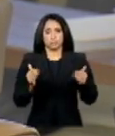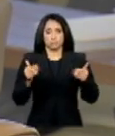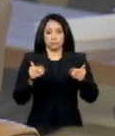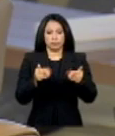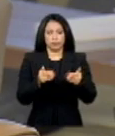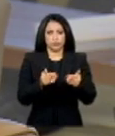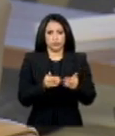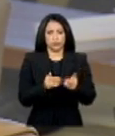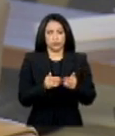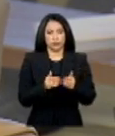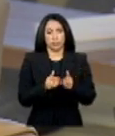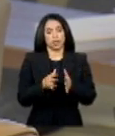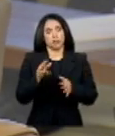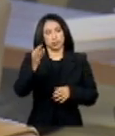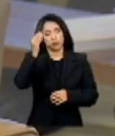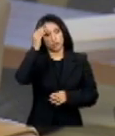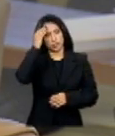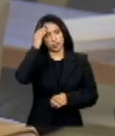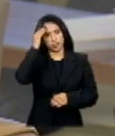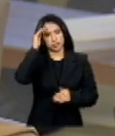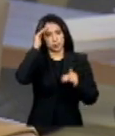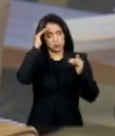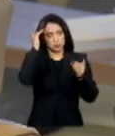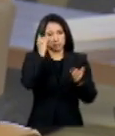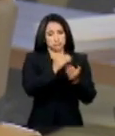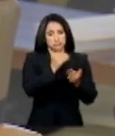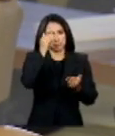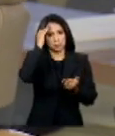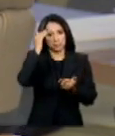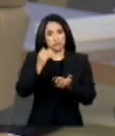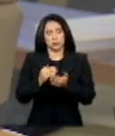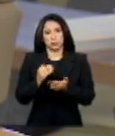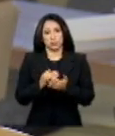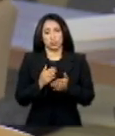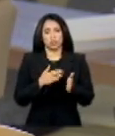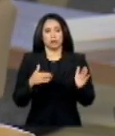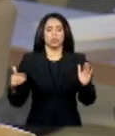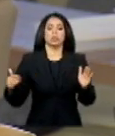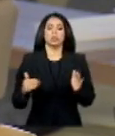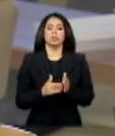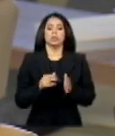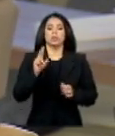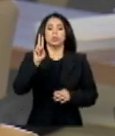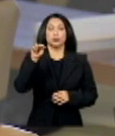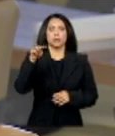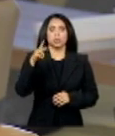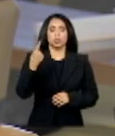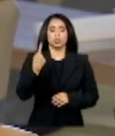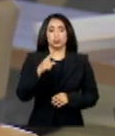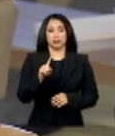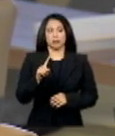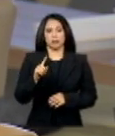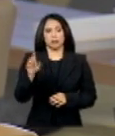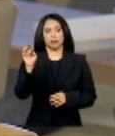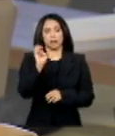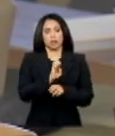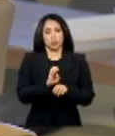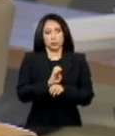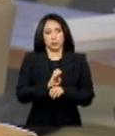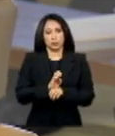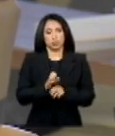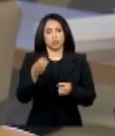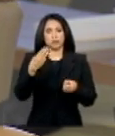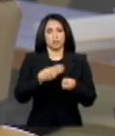difuso essa distribuição de competências entre os entes federativos união estados e municípios eo afastamento